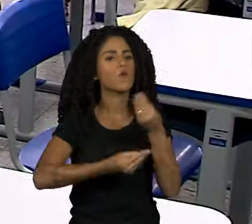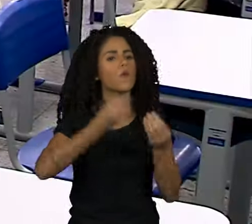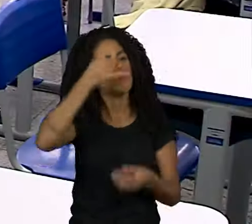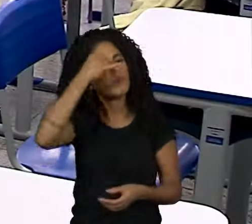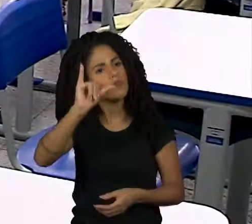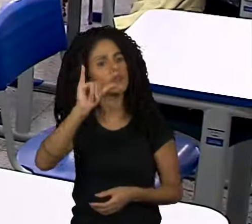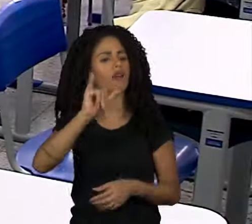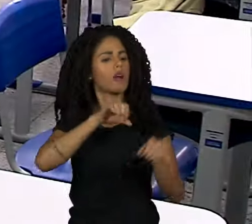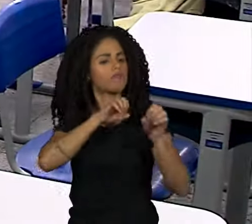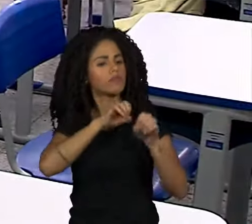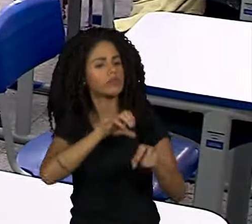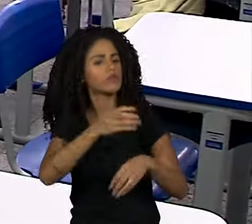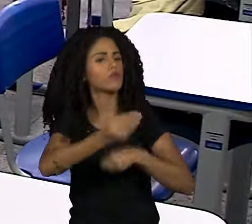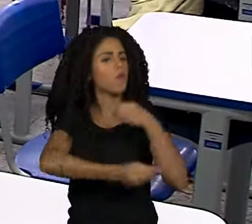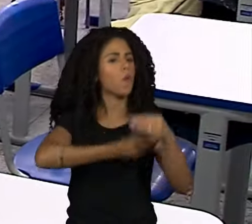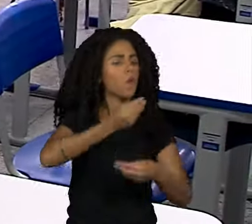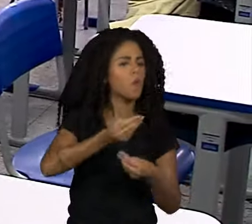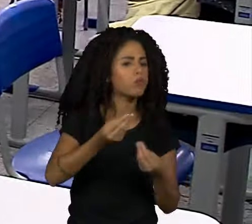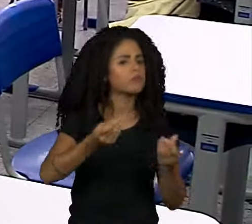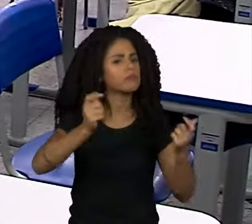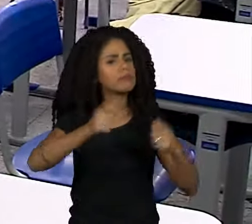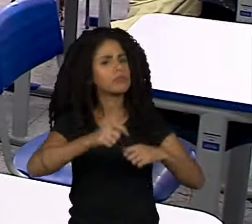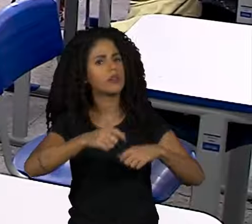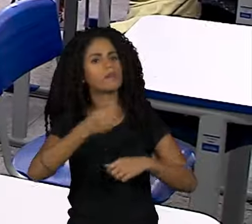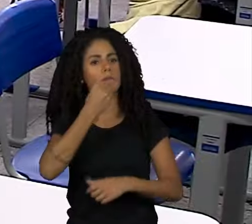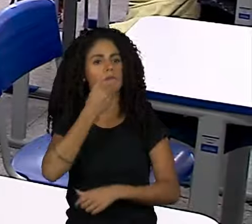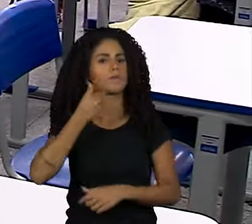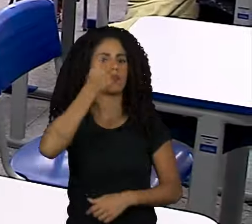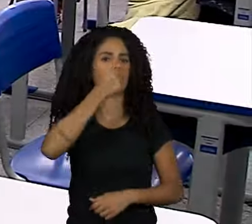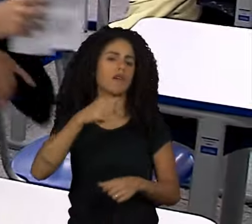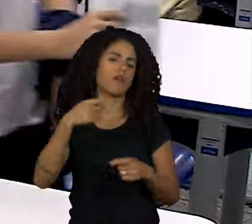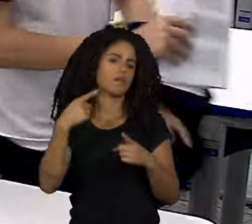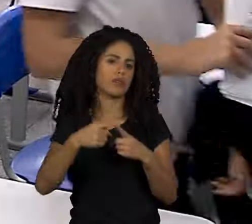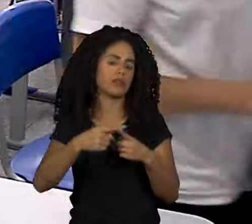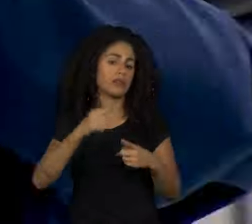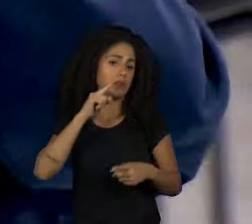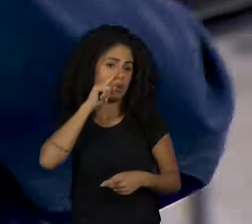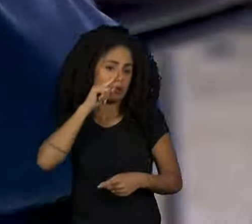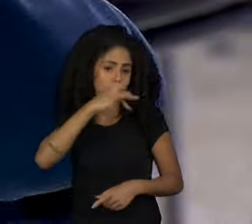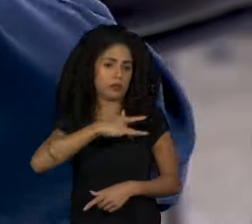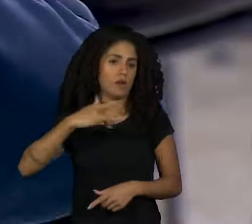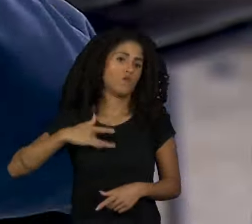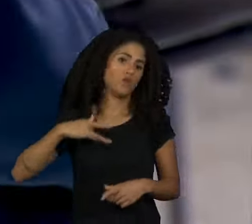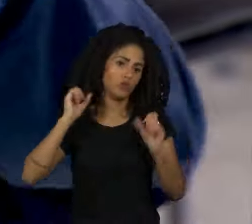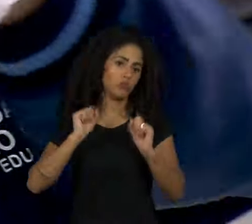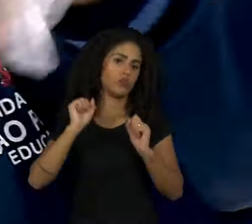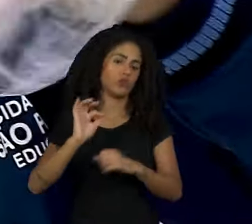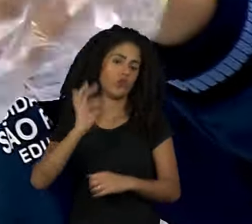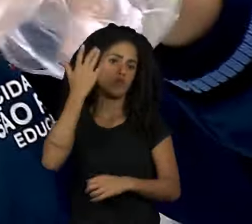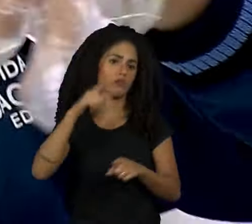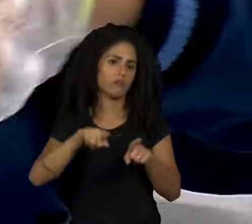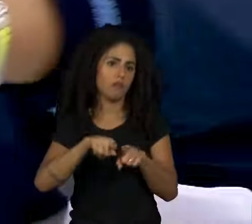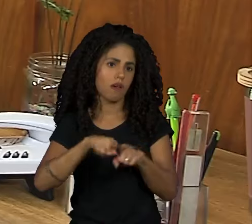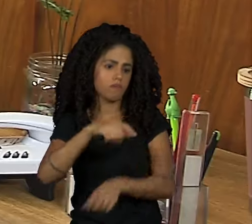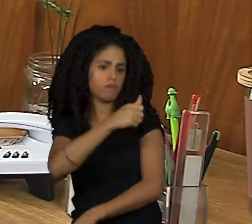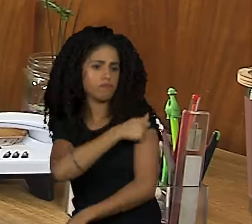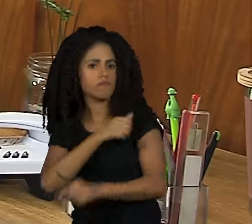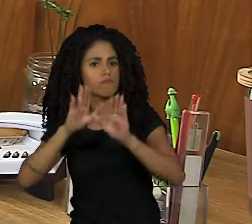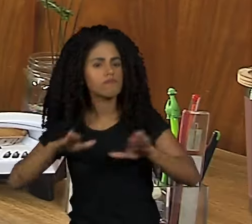querendo ensinar, podemos nos colocar em risco também e principalmente colocar em risco o estudante, né,